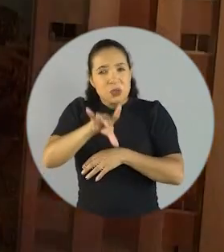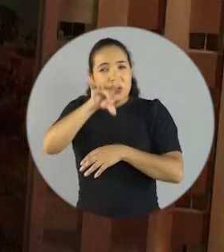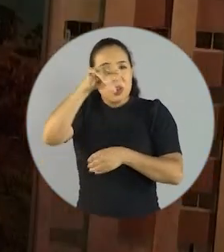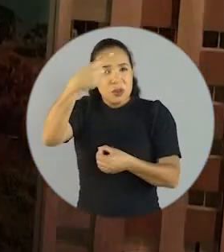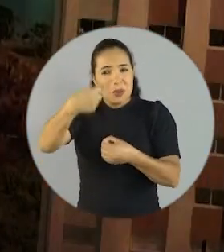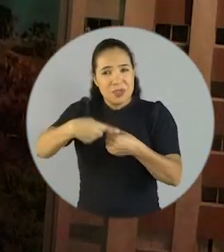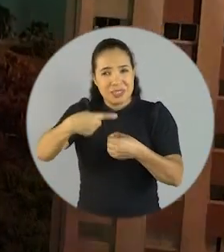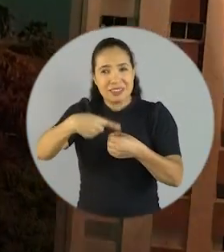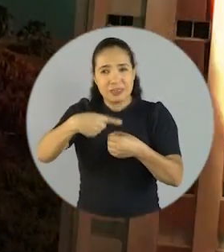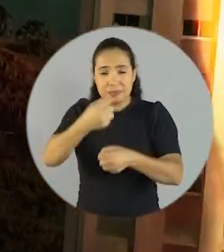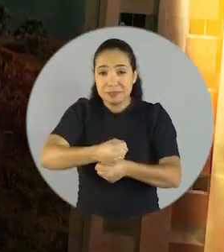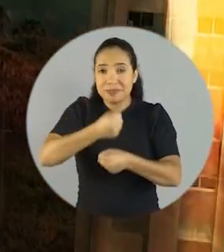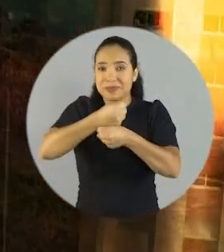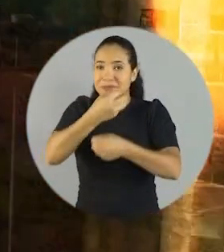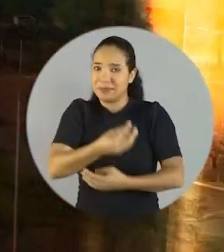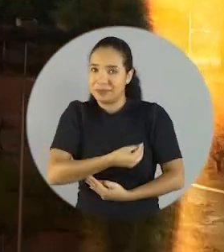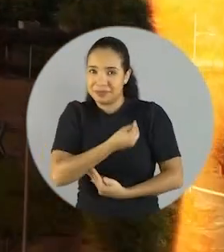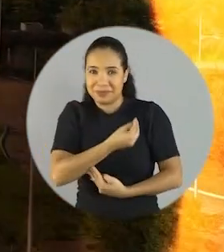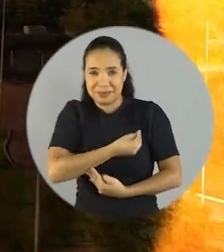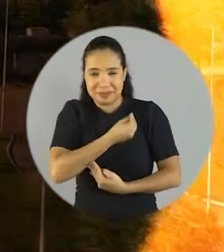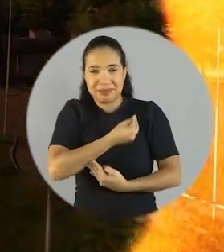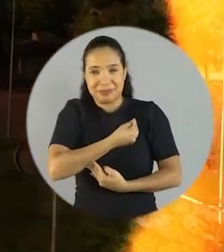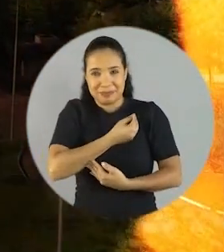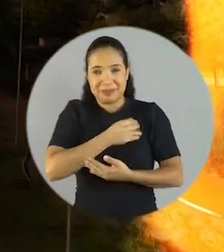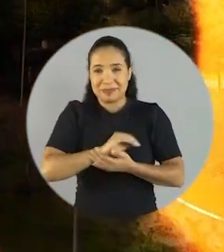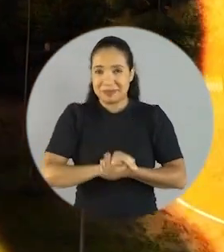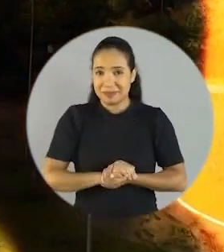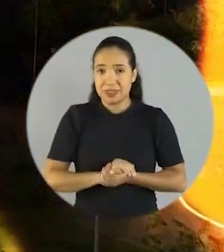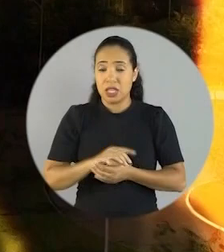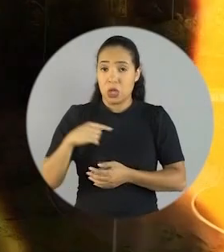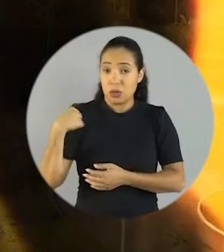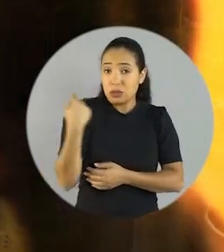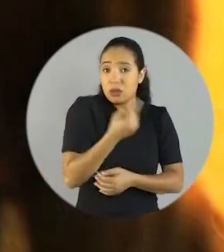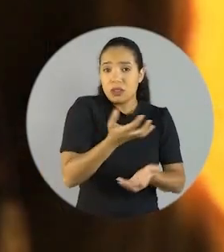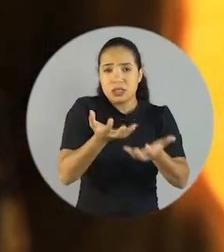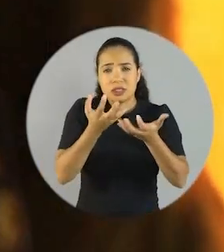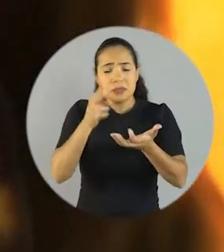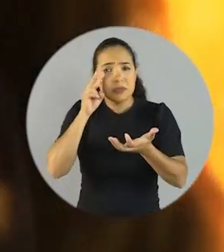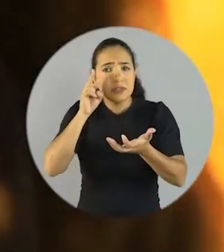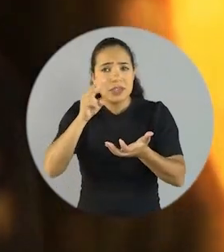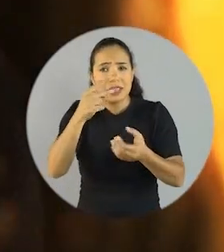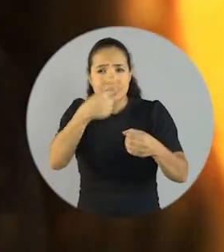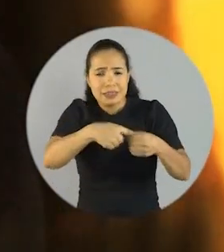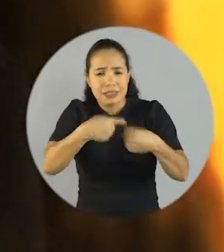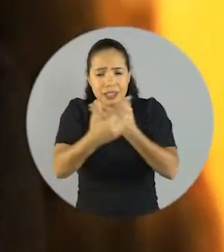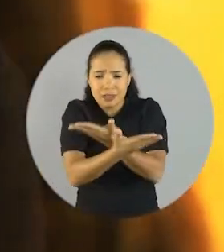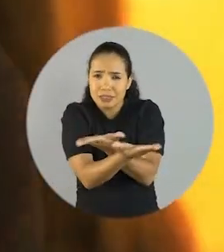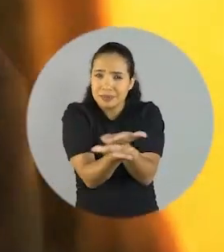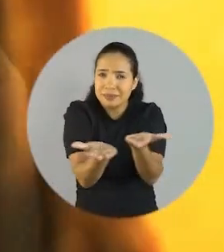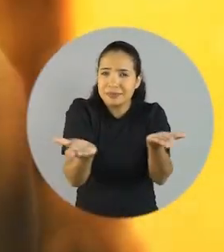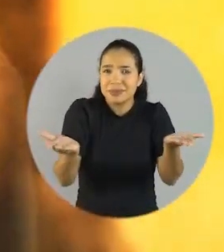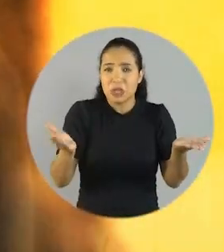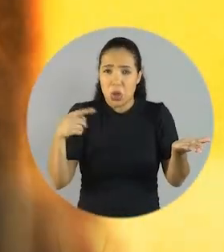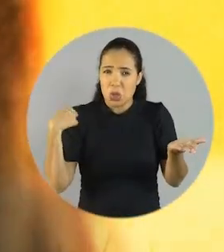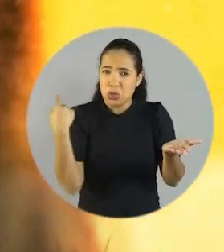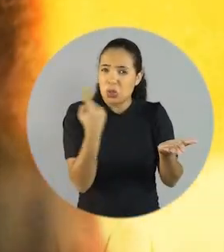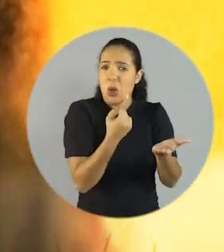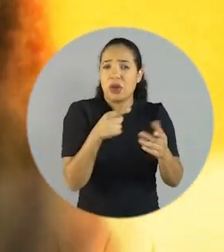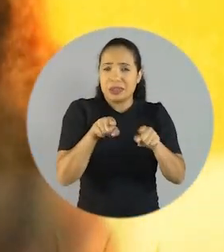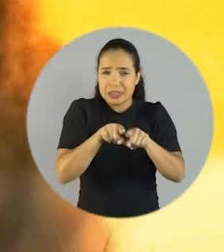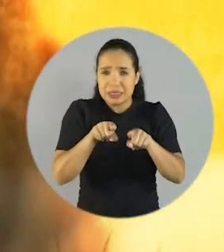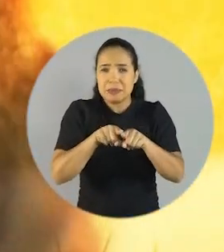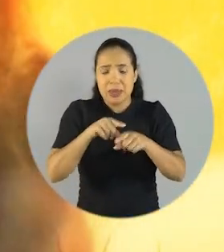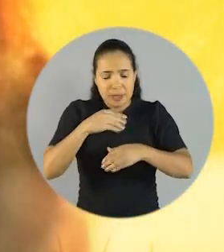fez escolher uma cidade em construção para viver. Nós queremos ver nossa cidade assim, porque